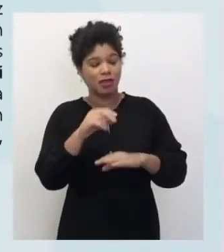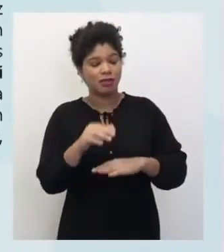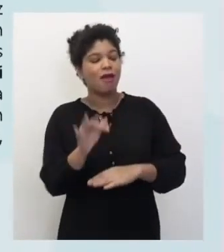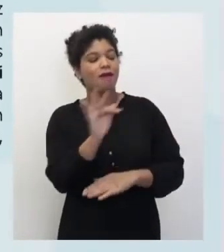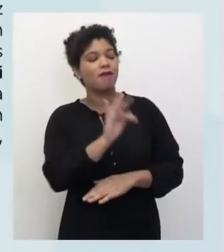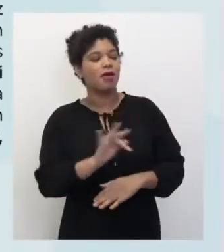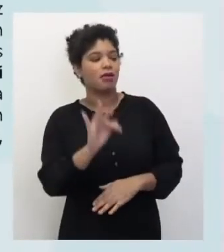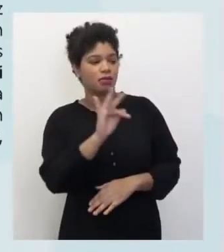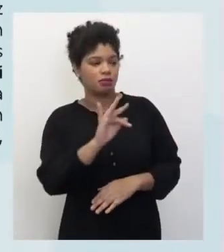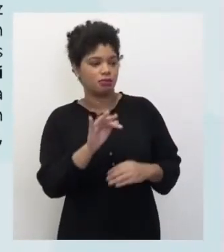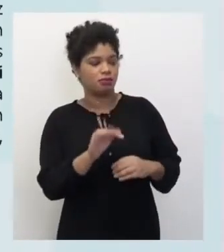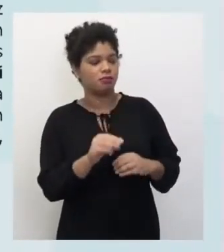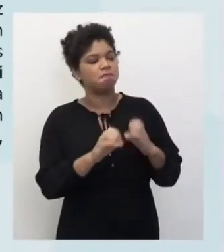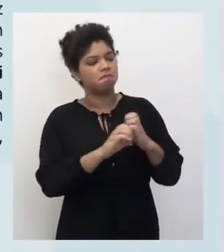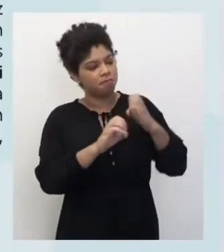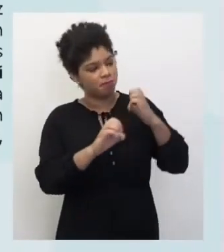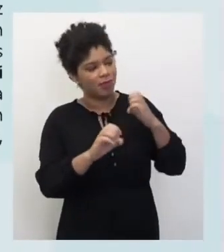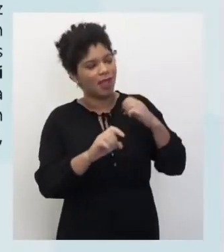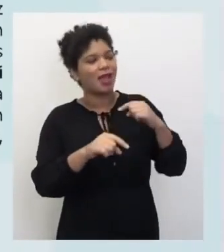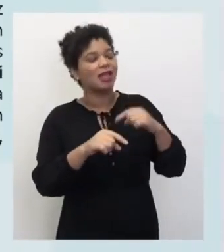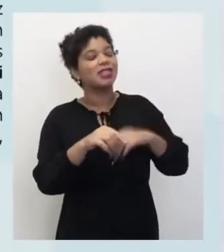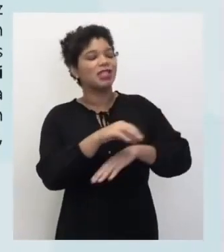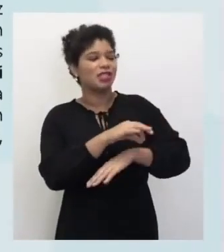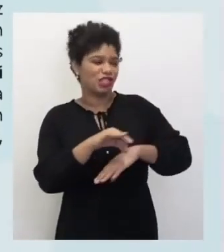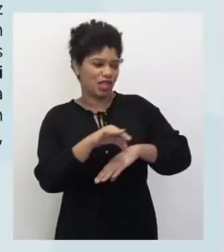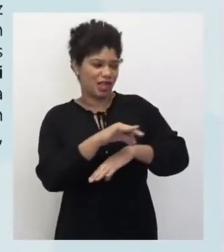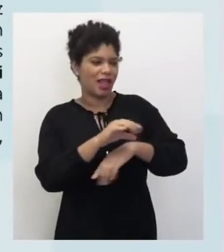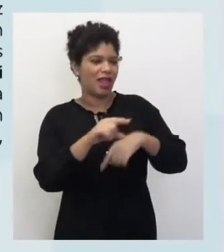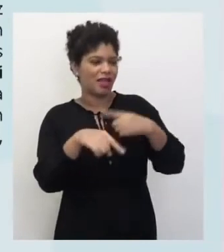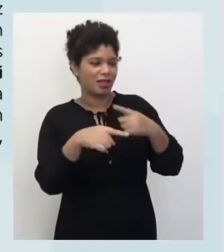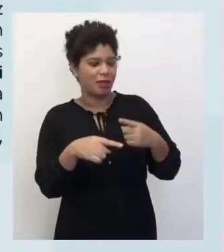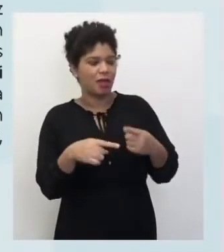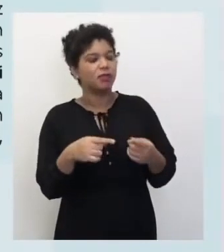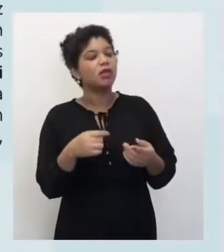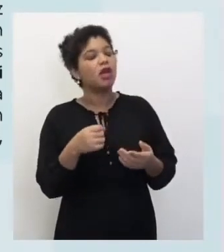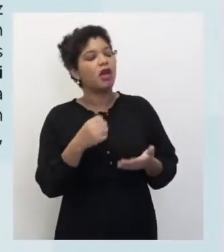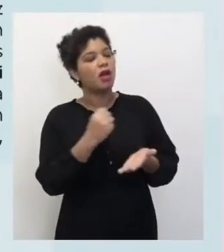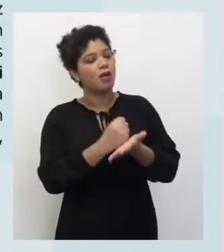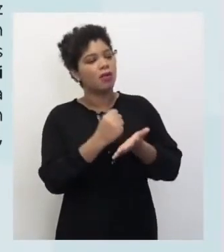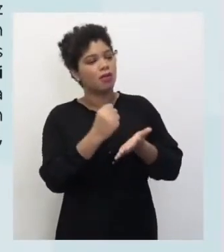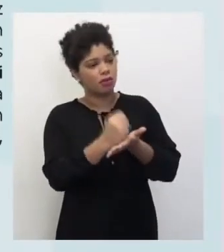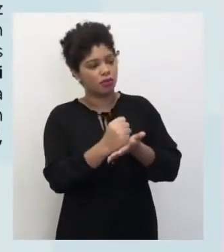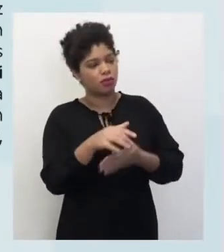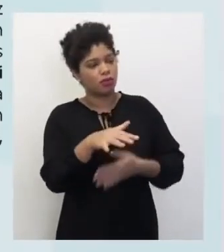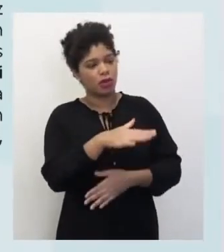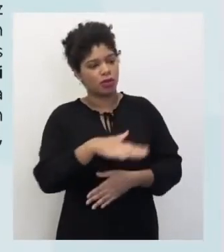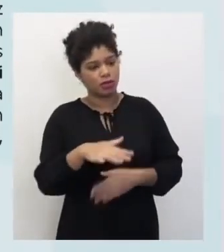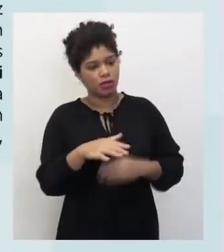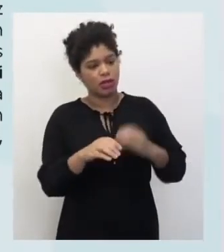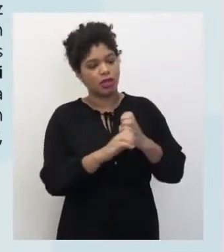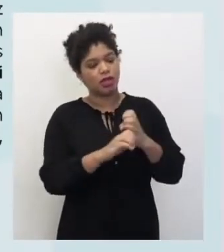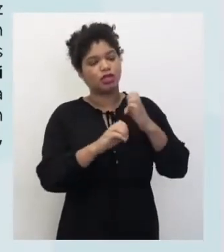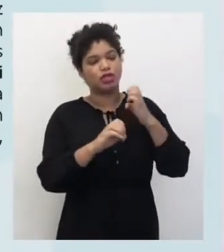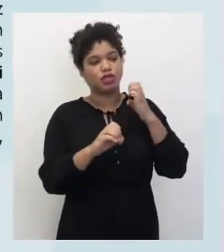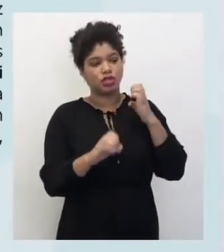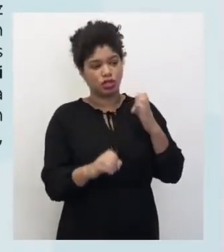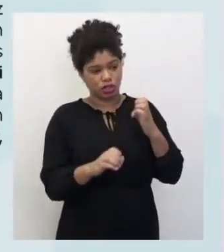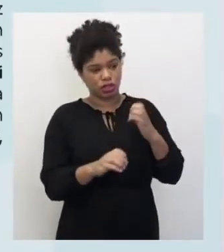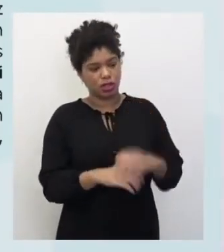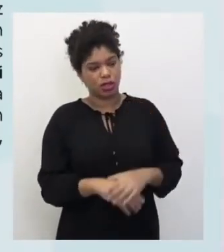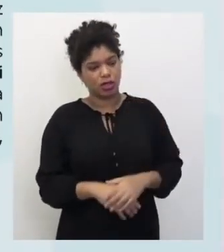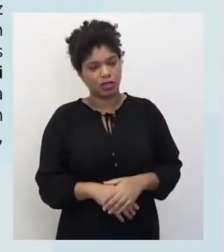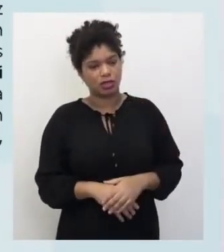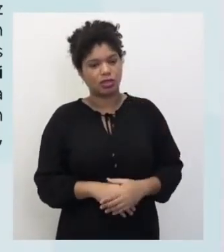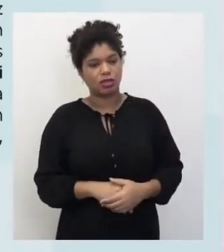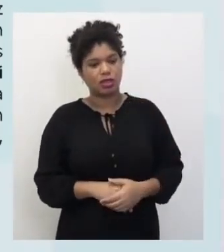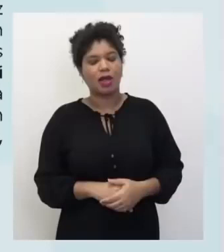engenharia, e então fui contratado como docente do curso de Engenharia Agrícola e Biológica da Universidade de Portland,